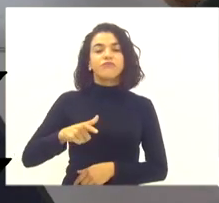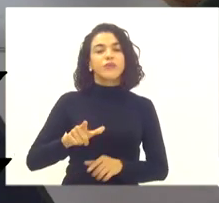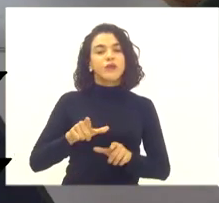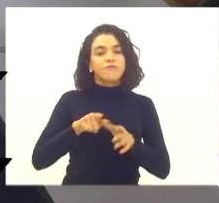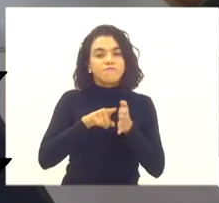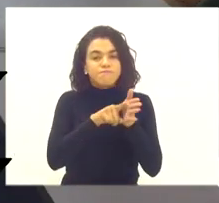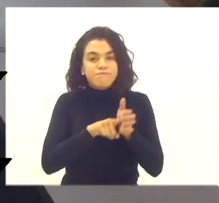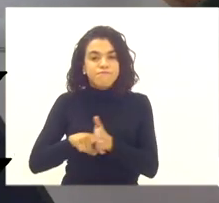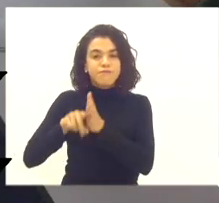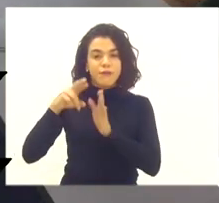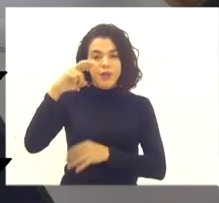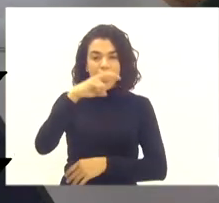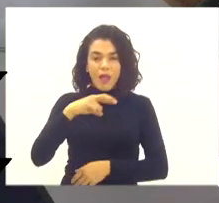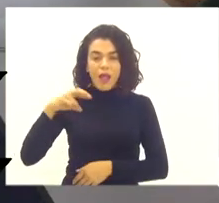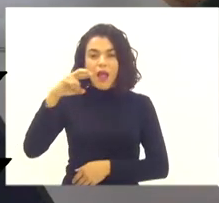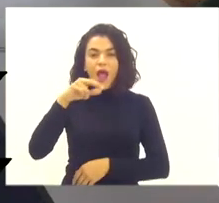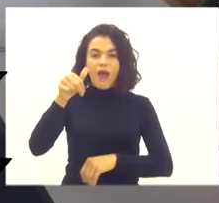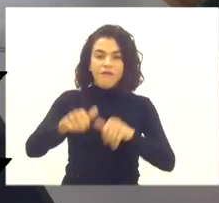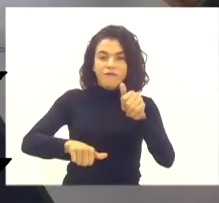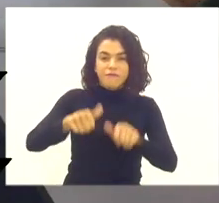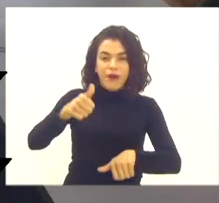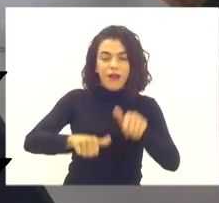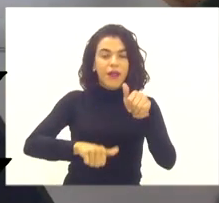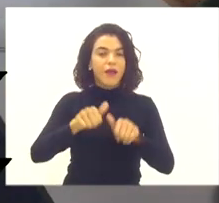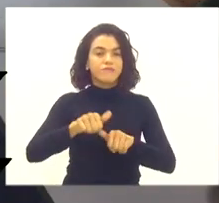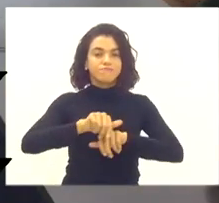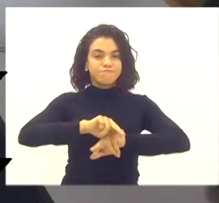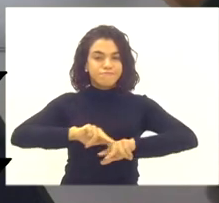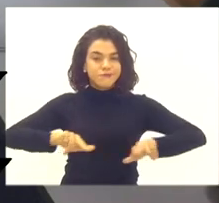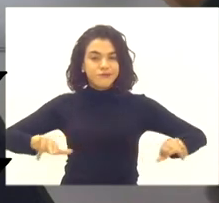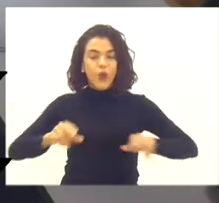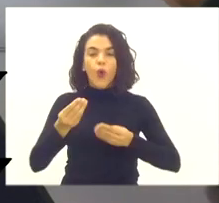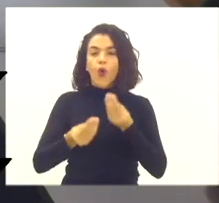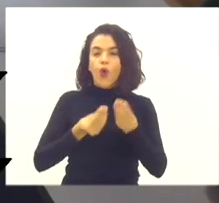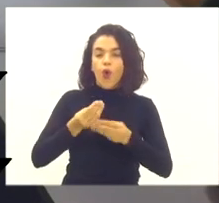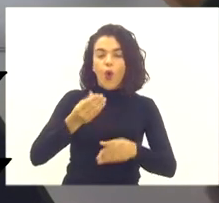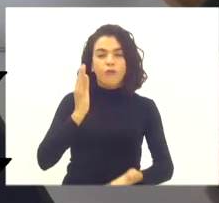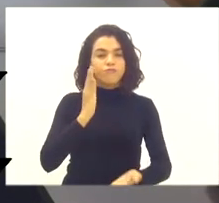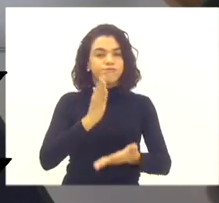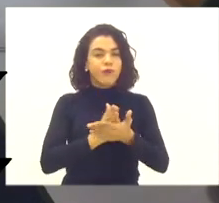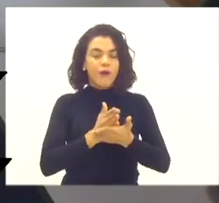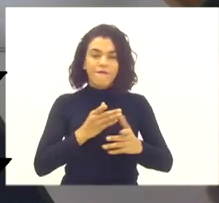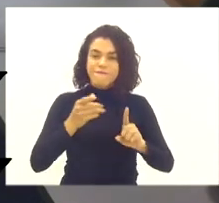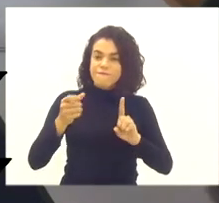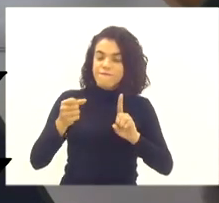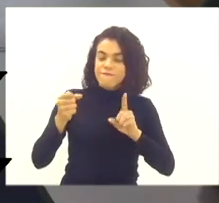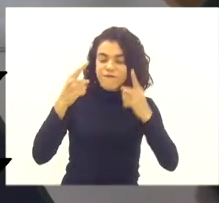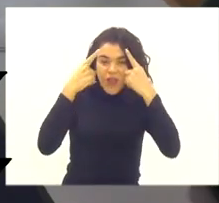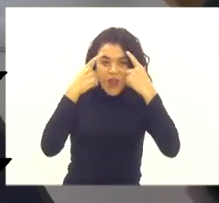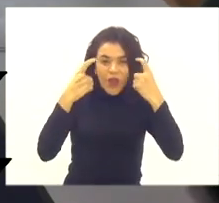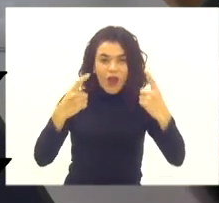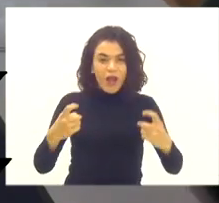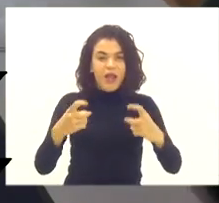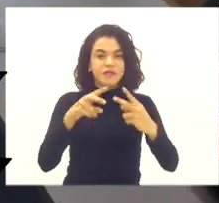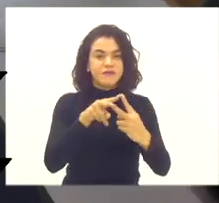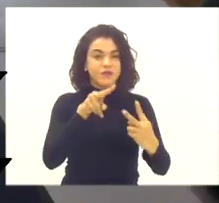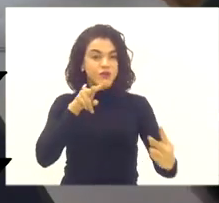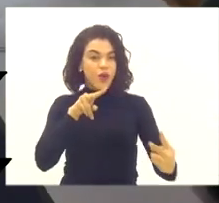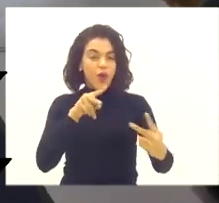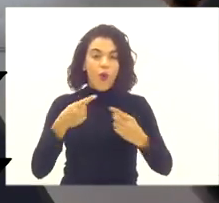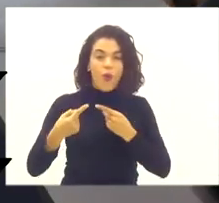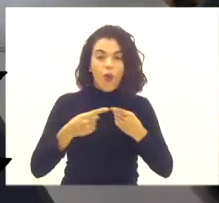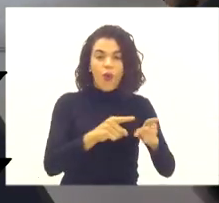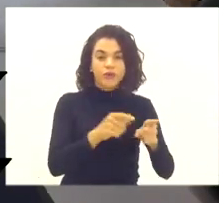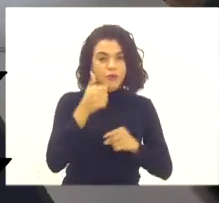inquérito destinada por ar as causas e formas de prevenção e combate aos casos de violência cibernética contra